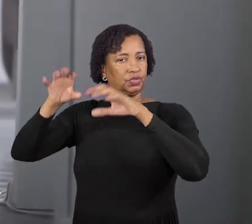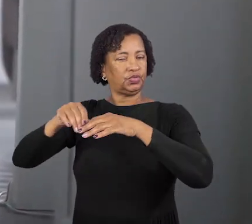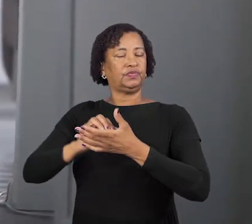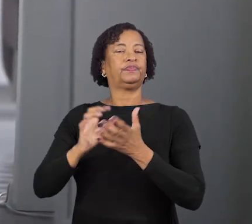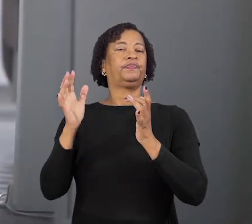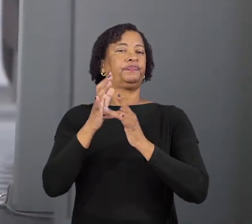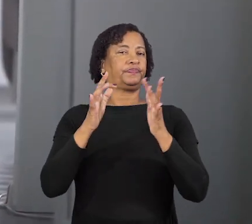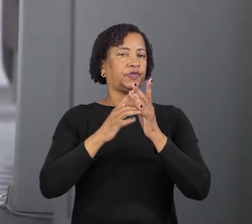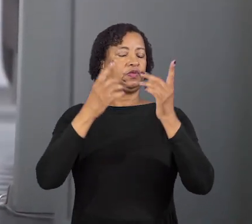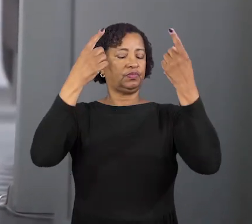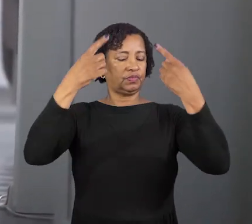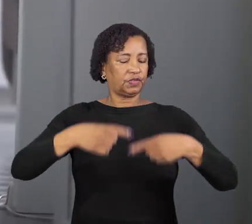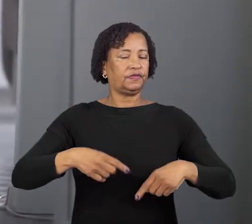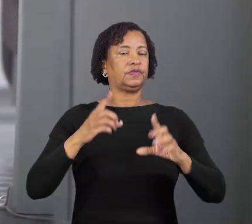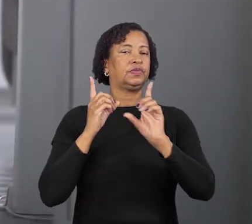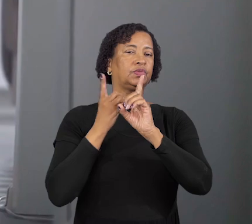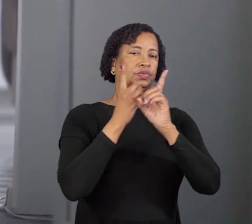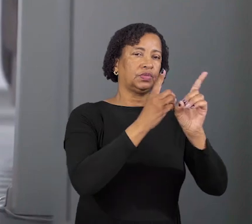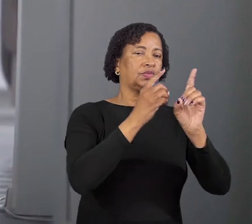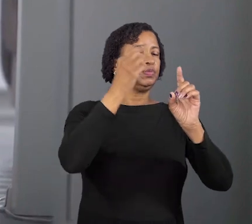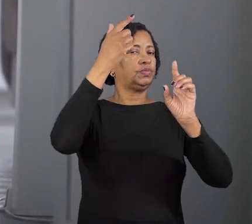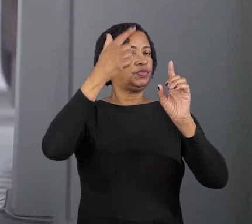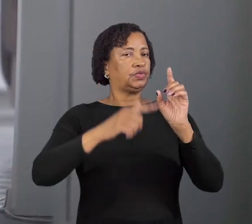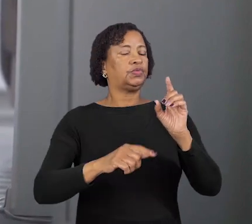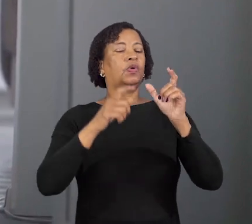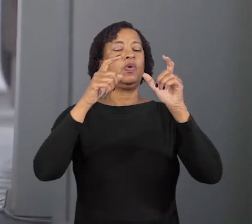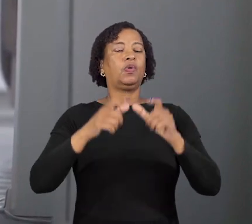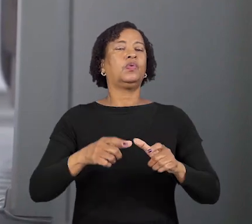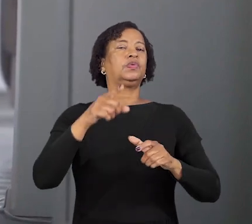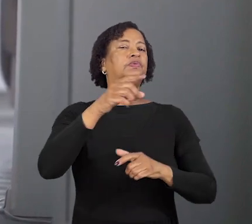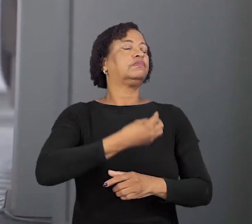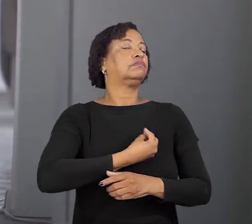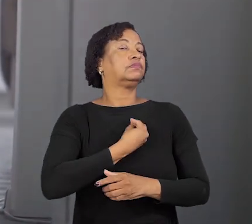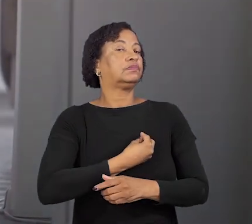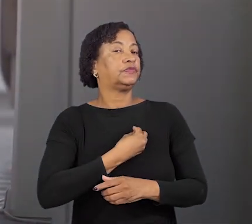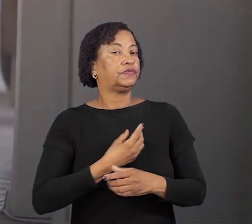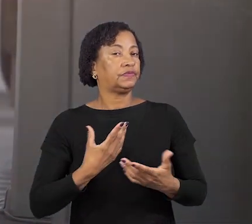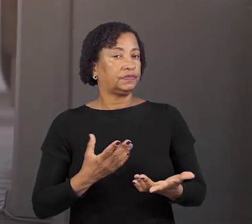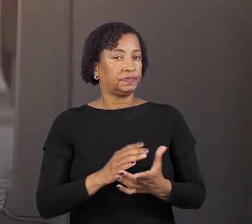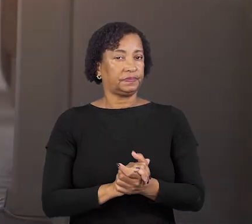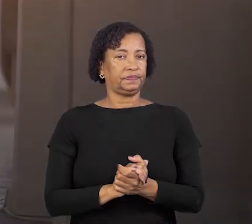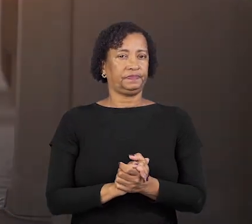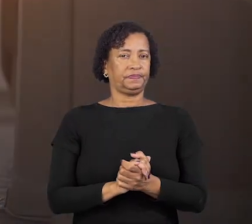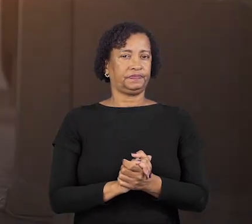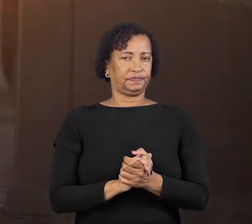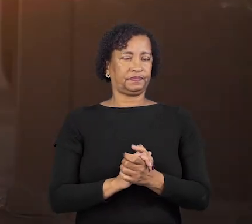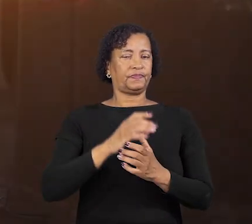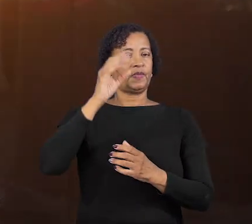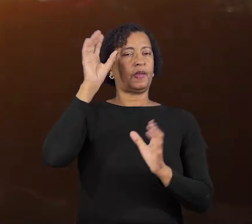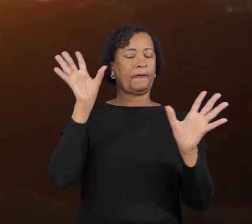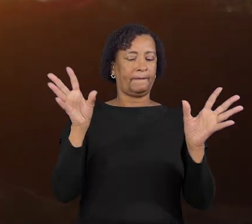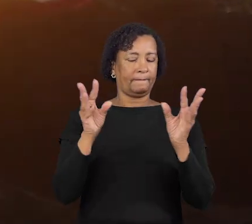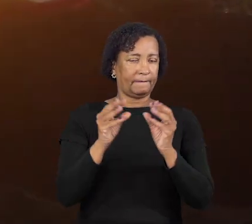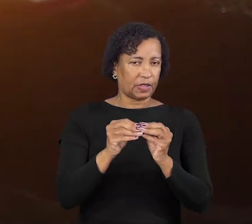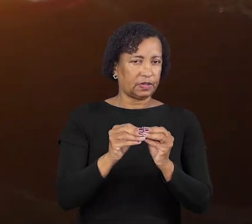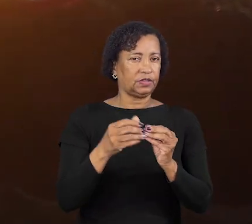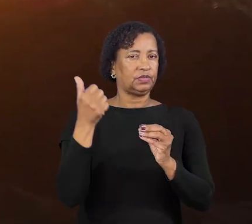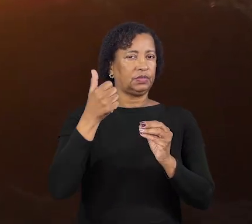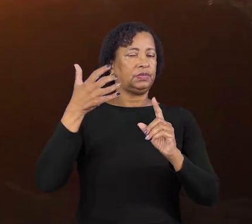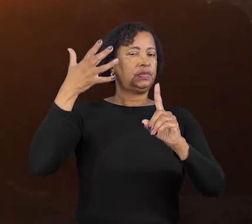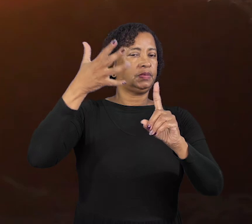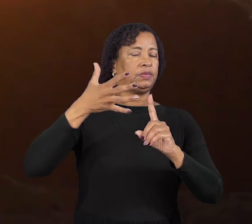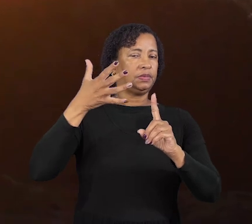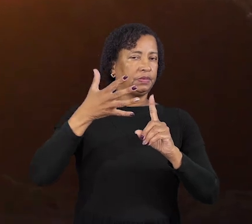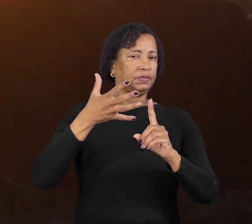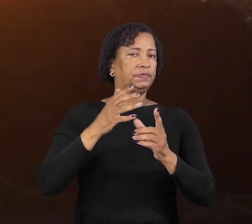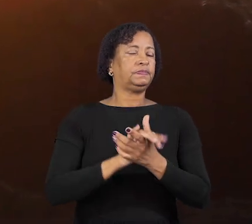vez, Jesus está desafiando seus discípulos. Onde vocês estão, hein? Para resumir o primeiro retiro